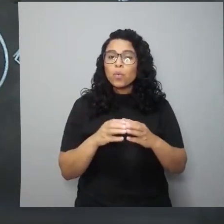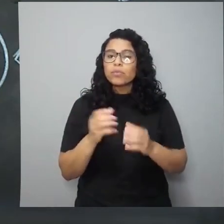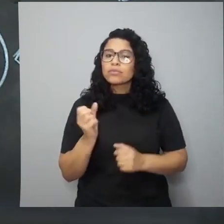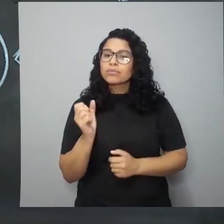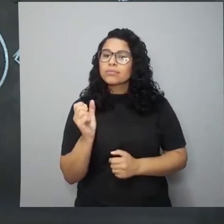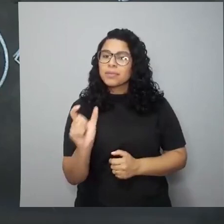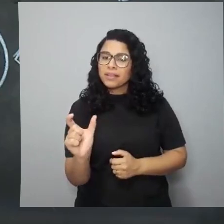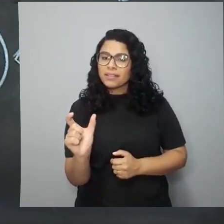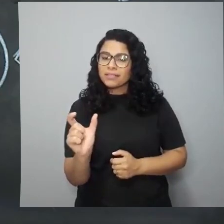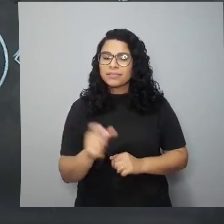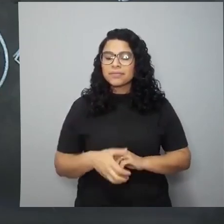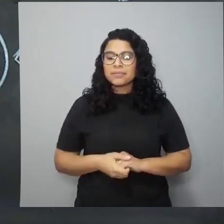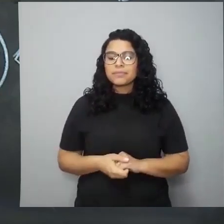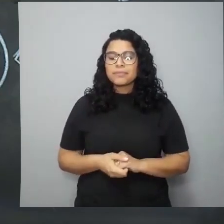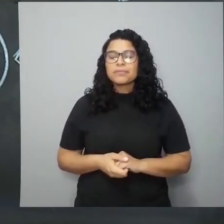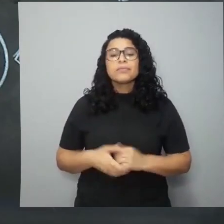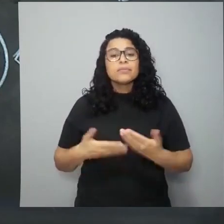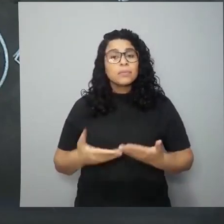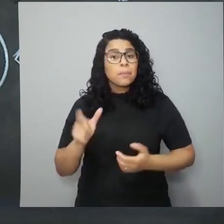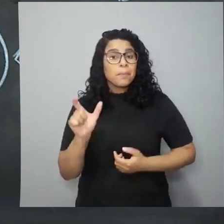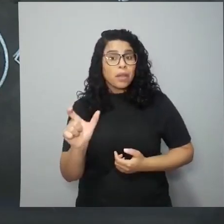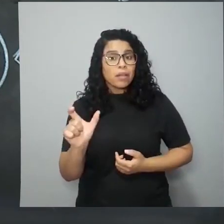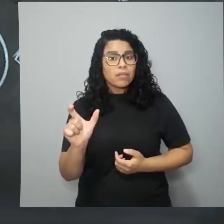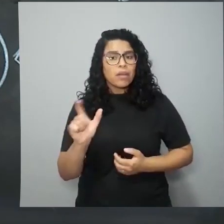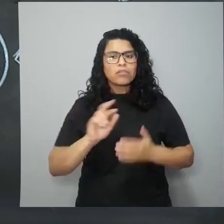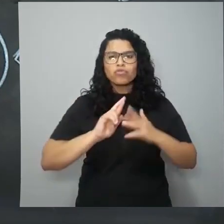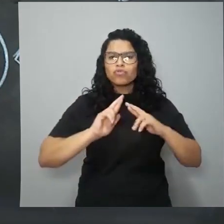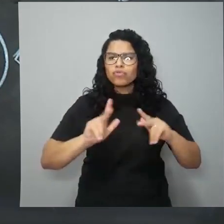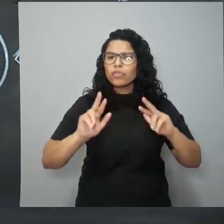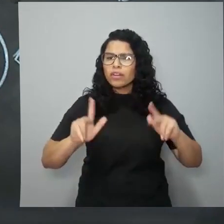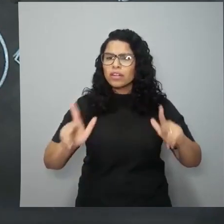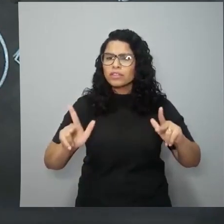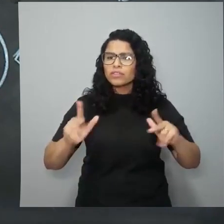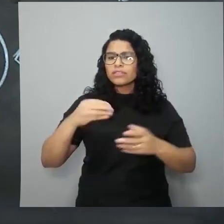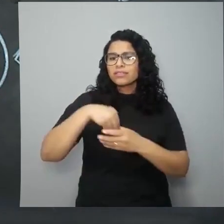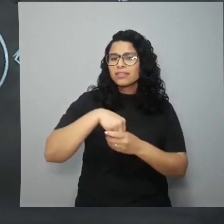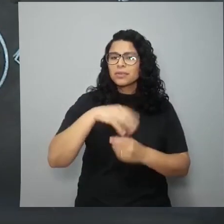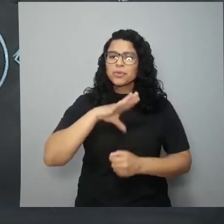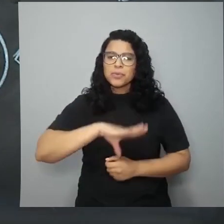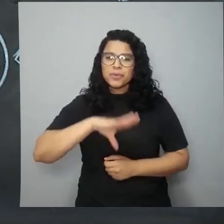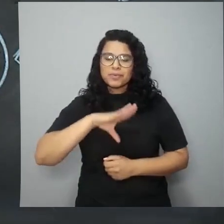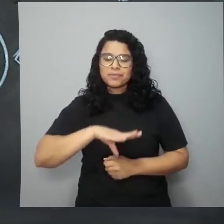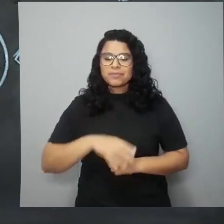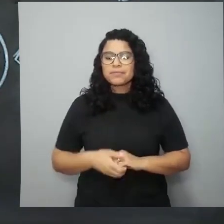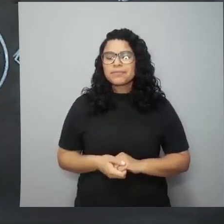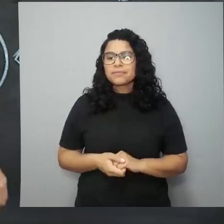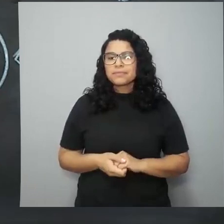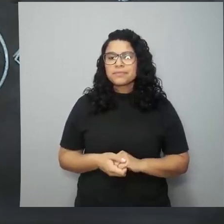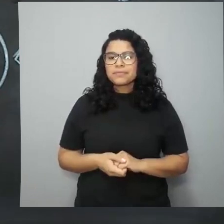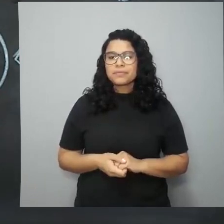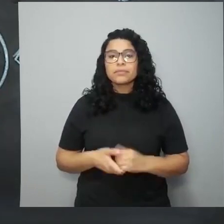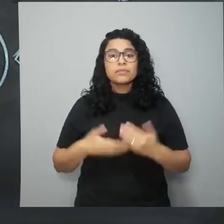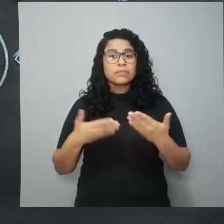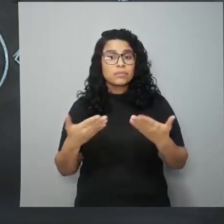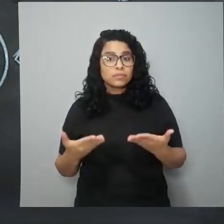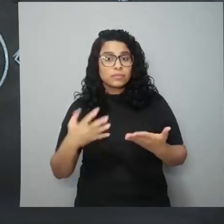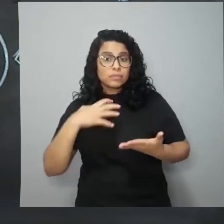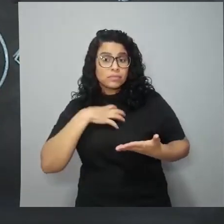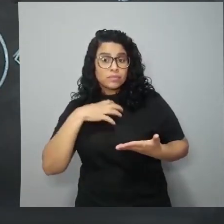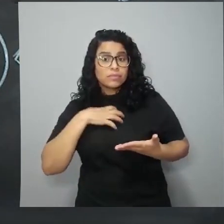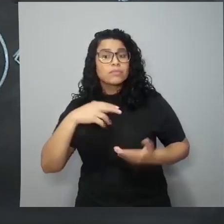de palavras. Palavras essas que têm funções variadas dentro da língua portuguesa. Entre as funções